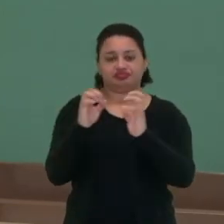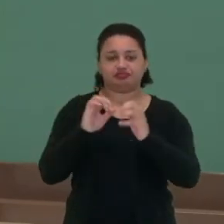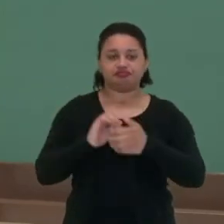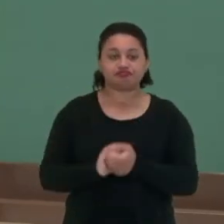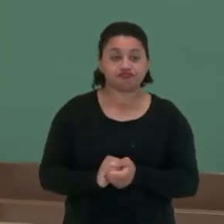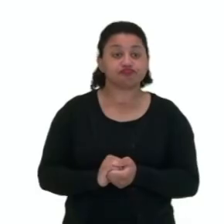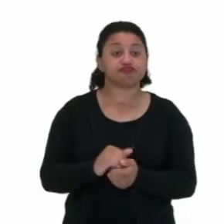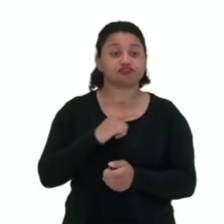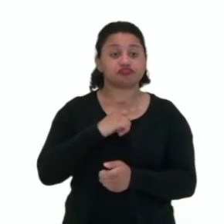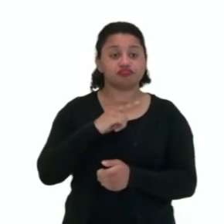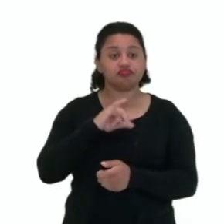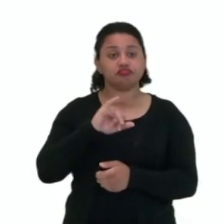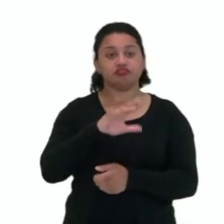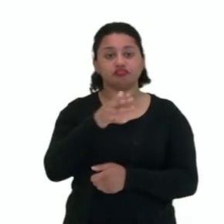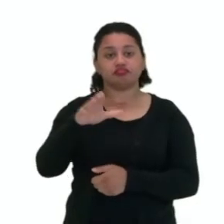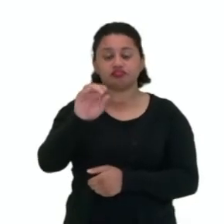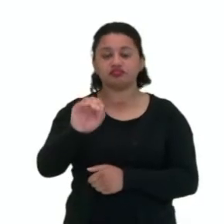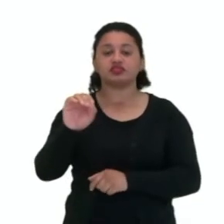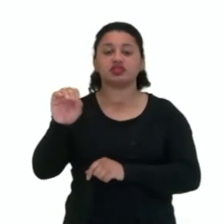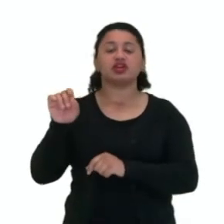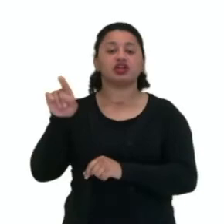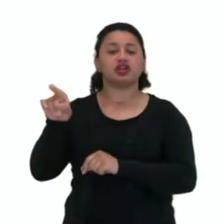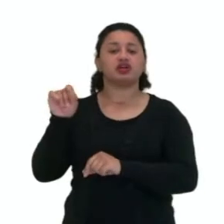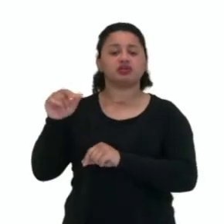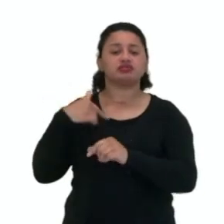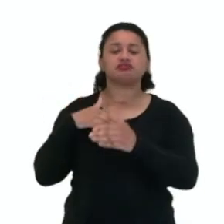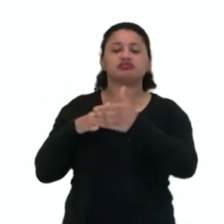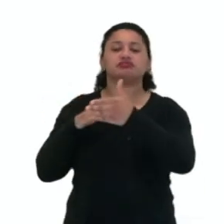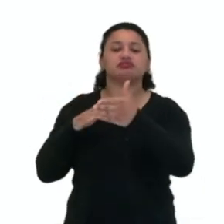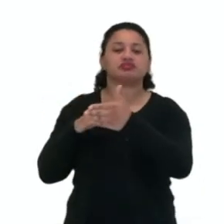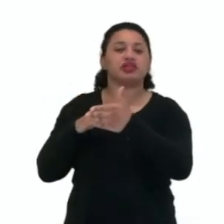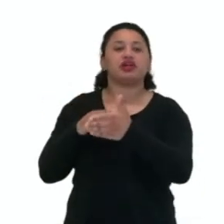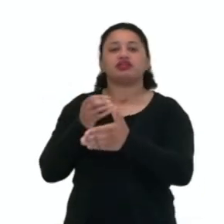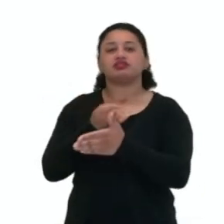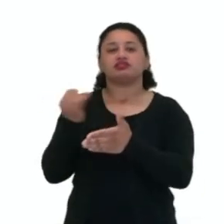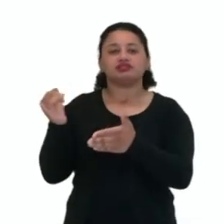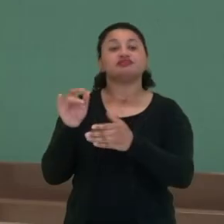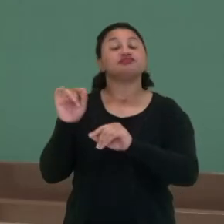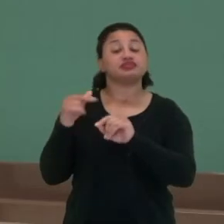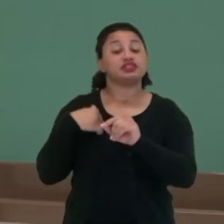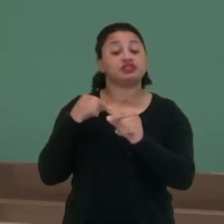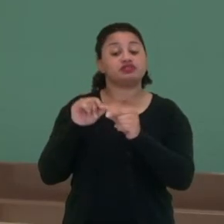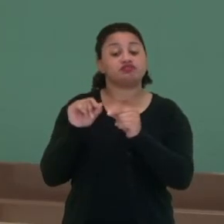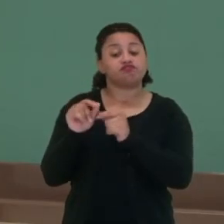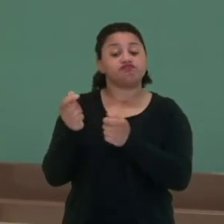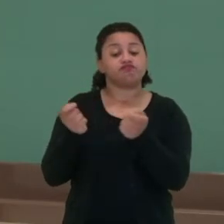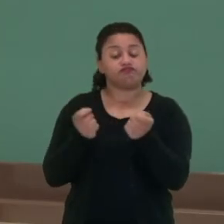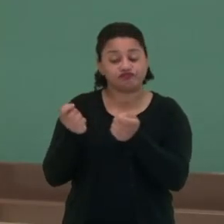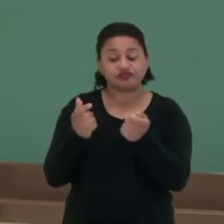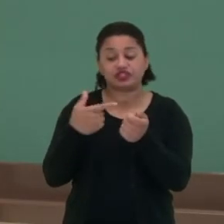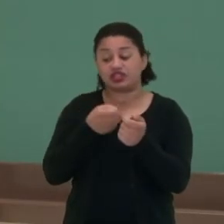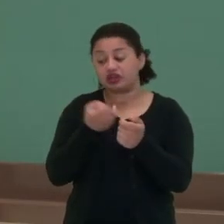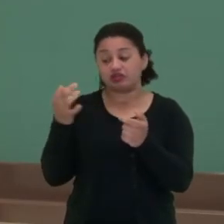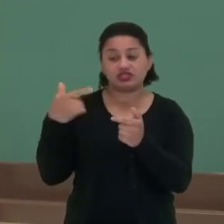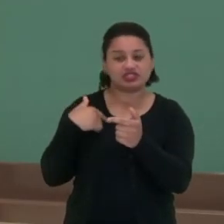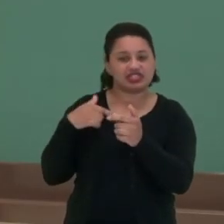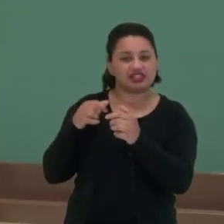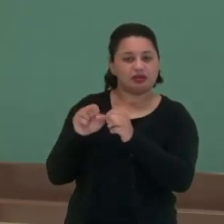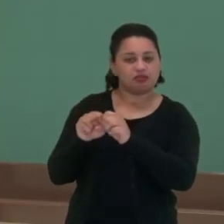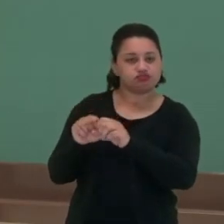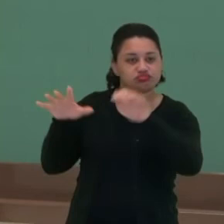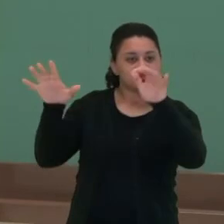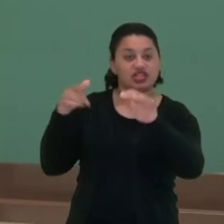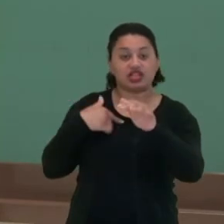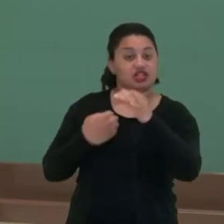Irã que se comprometeu a limitar o seu programa nuclear. Então ele decidiu dar uma segurada no seu programa nuclear, se comprometendo a